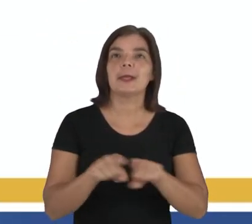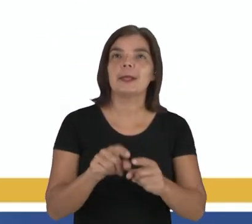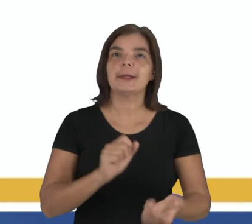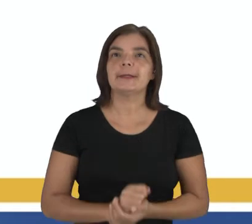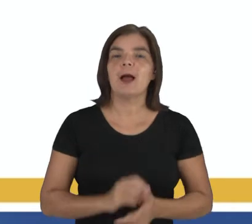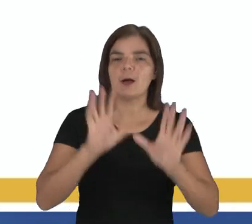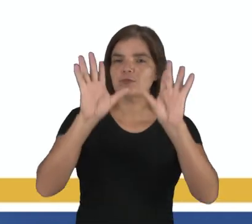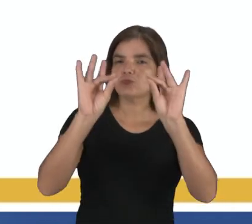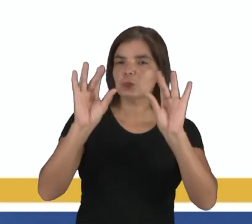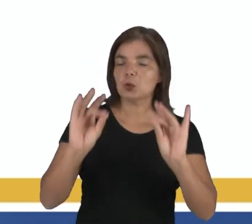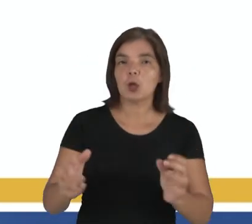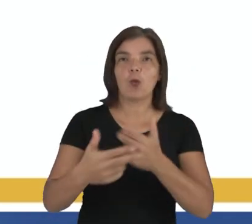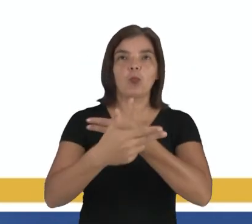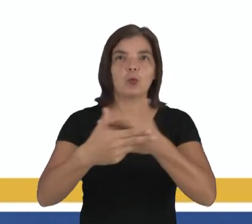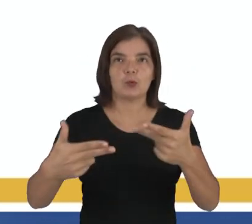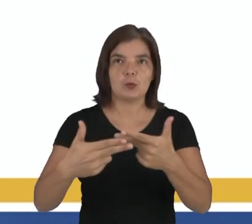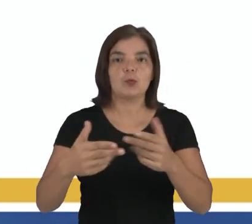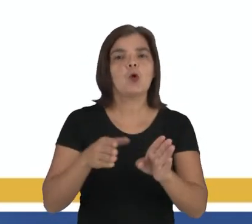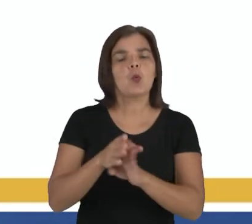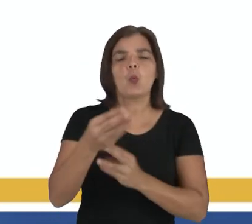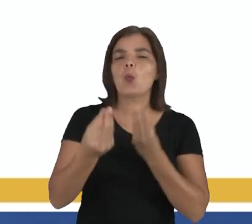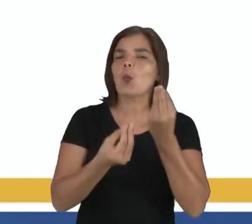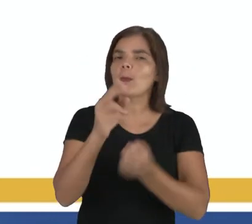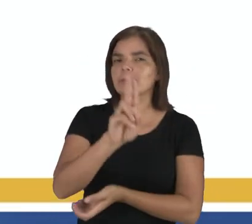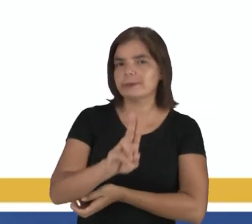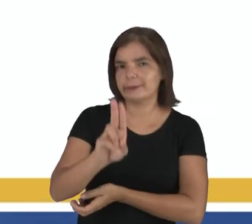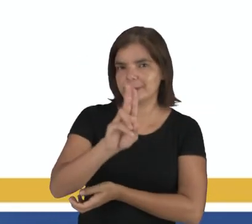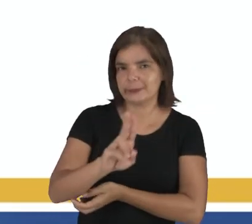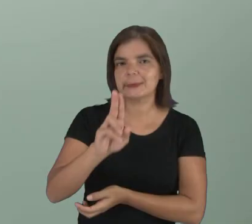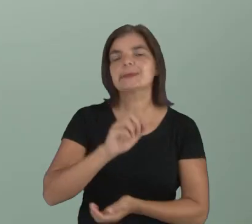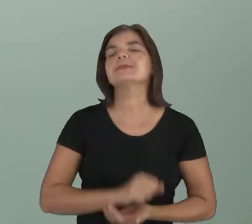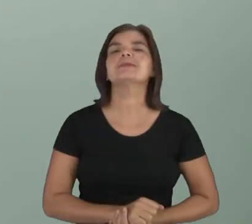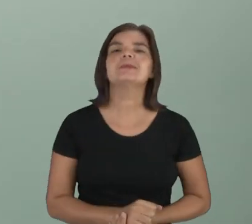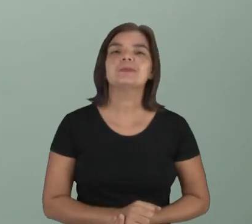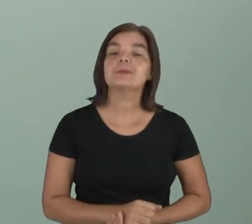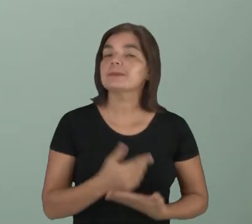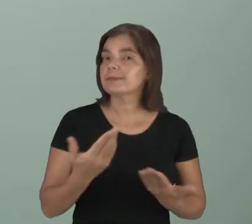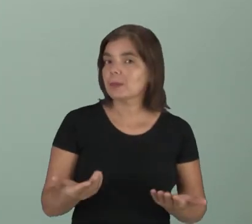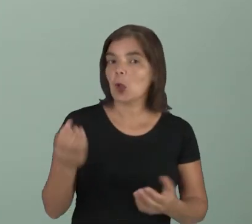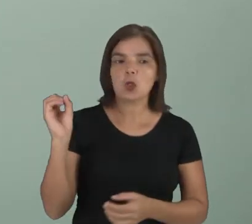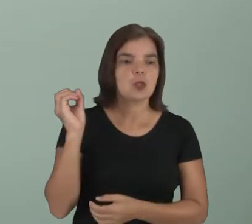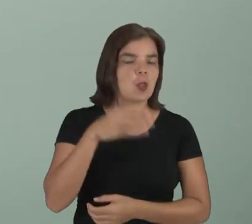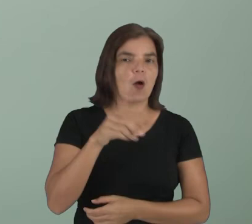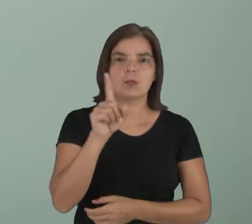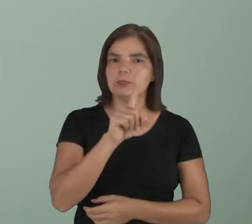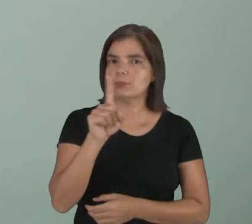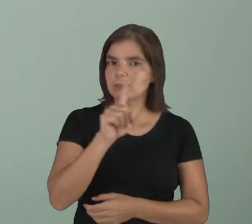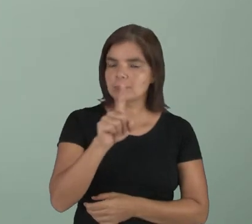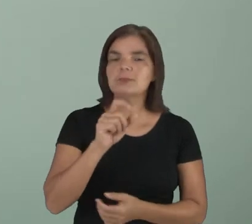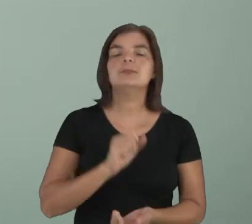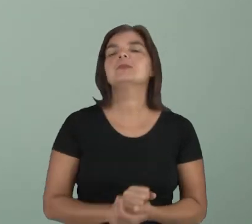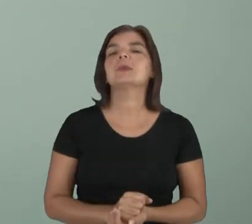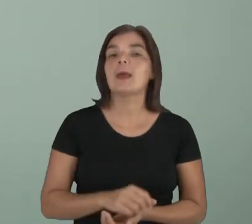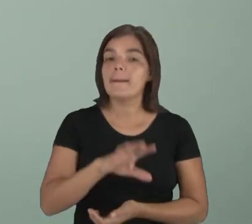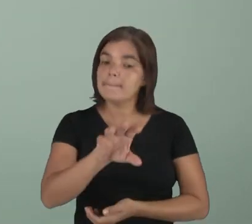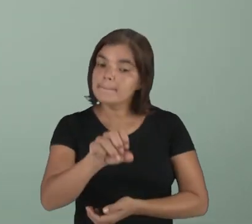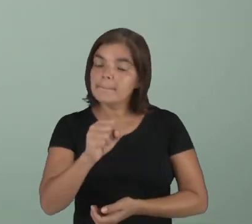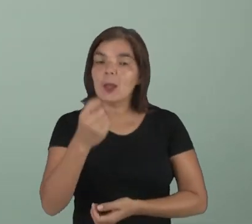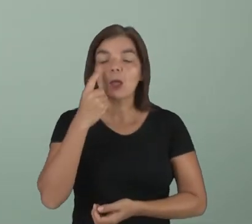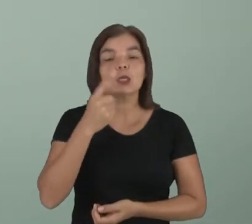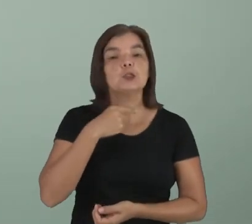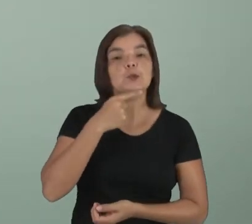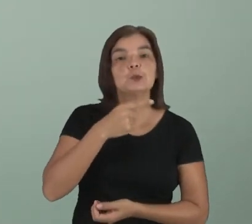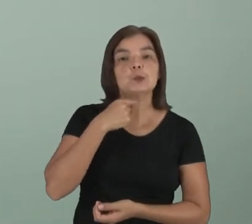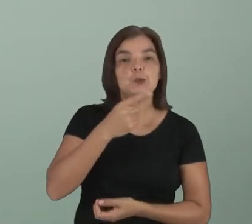para detalhar um produto e instruir como usá-lo. Isso mesmo, não jogue fora, viu, esse gênero textual? Pegue lá, quando